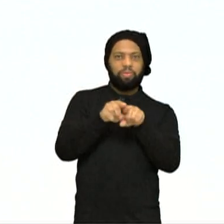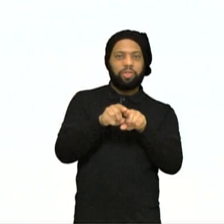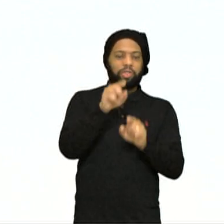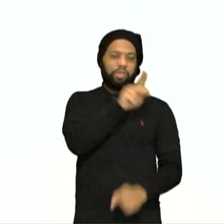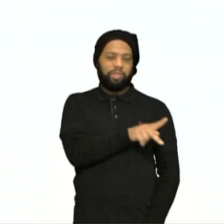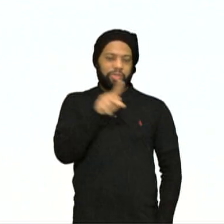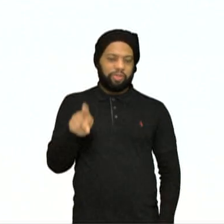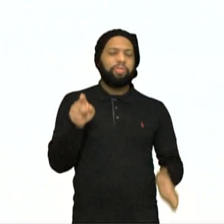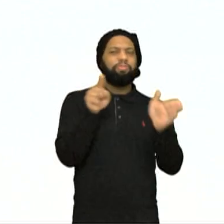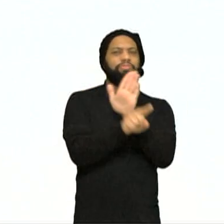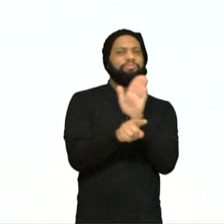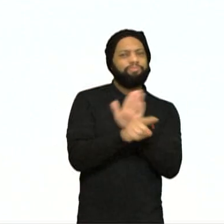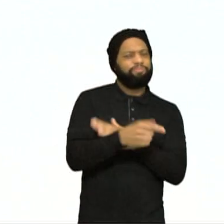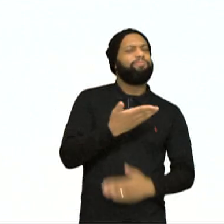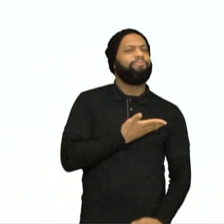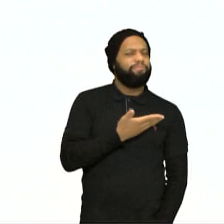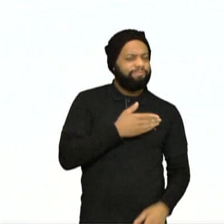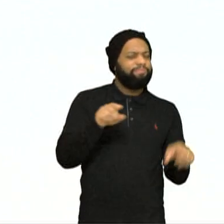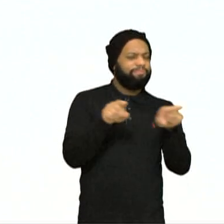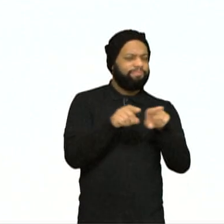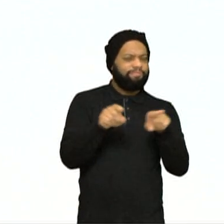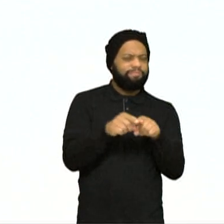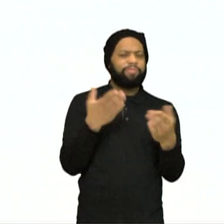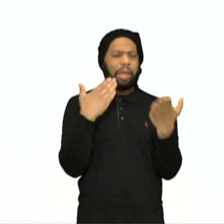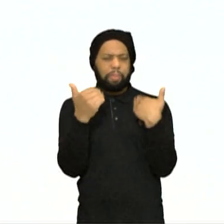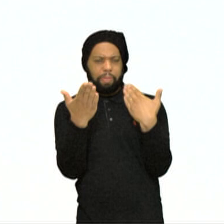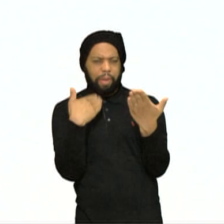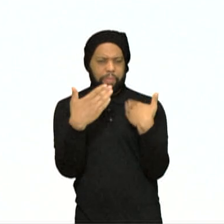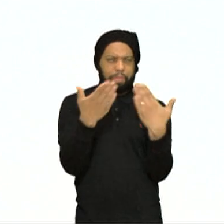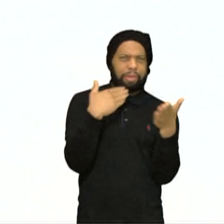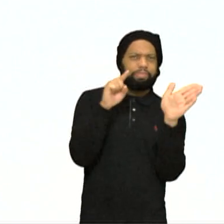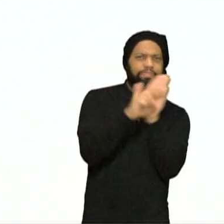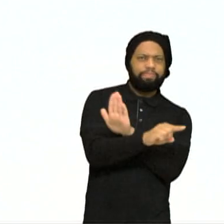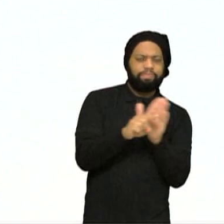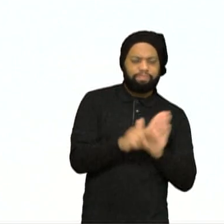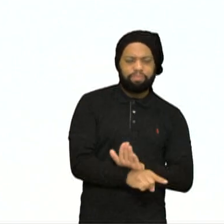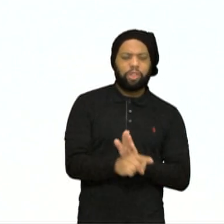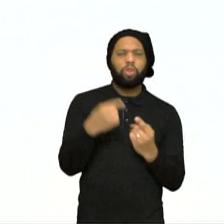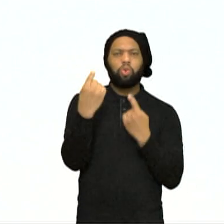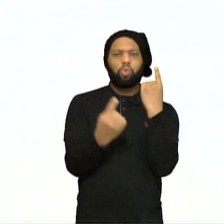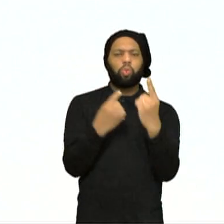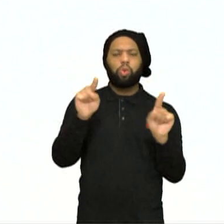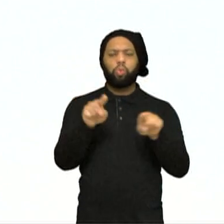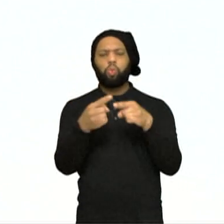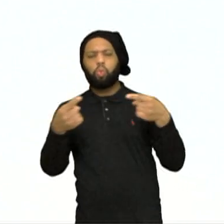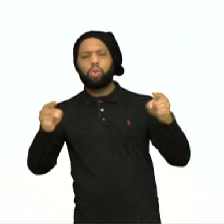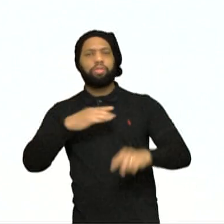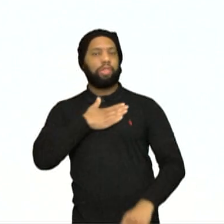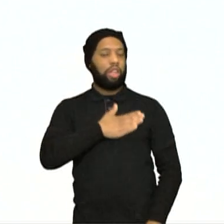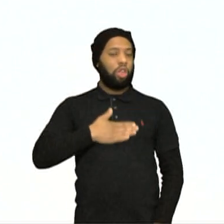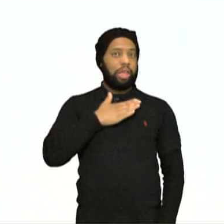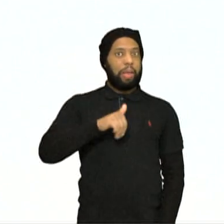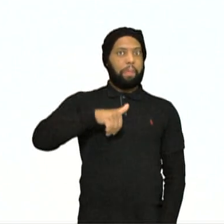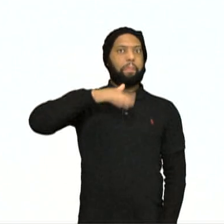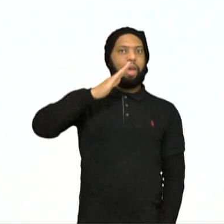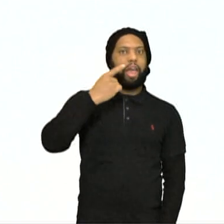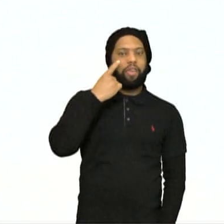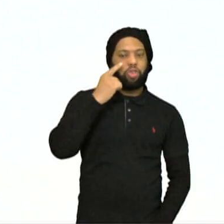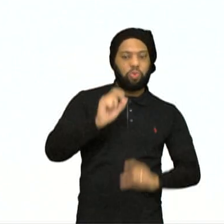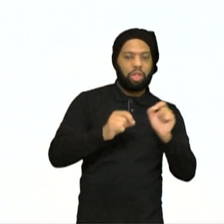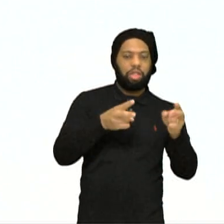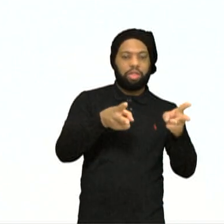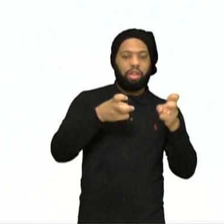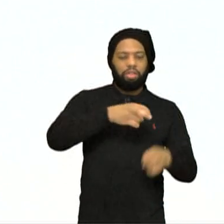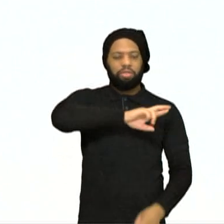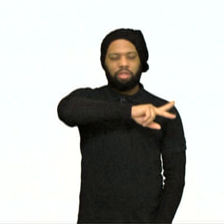também para os colegas, faça esse debate de quais as músicas, né, que cada um prefere, para a gente ver essa diversidade, porque cada